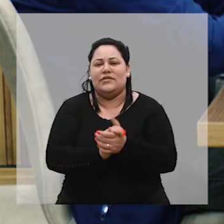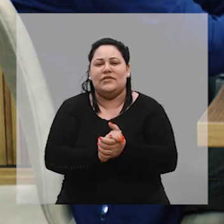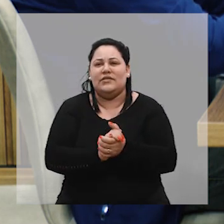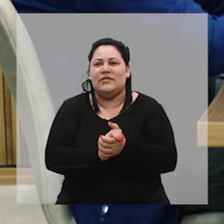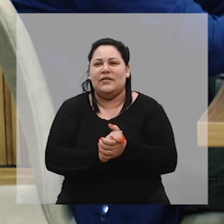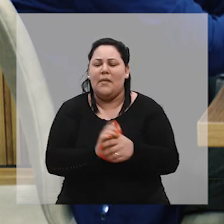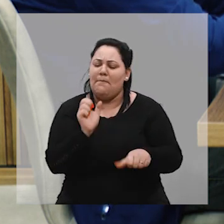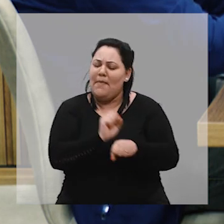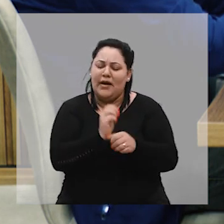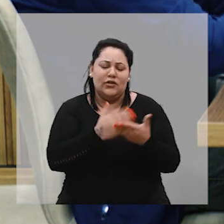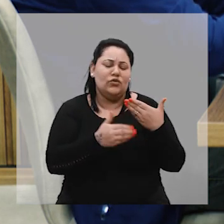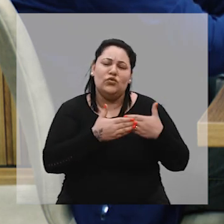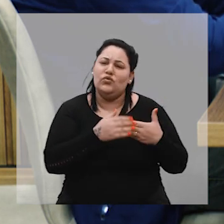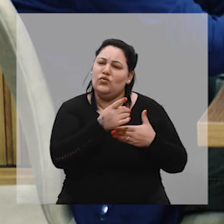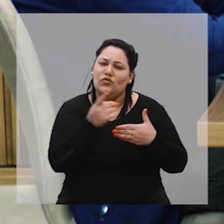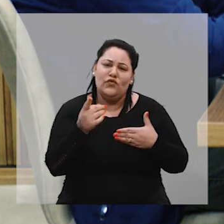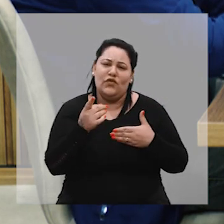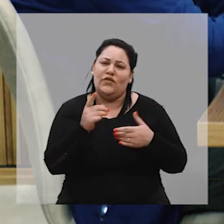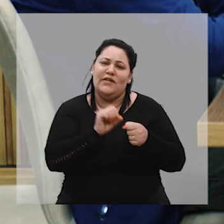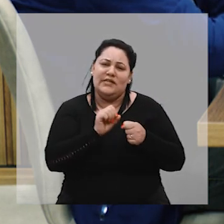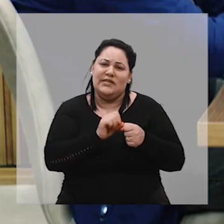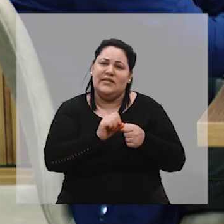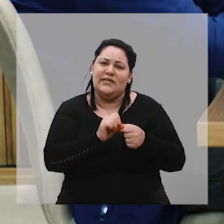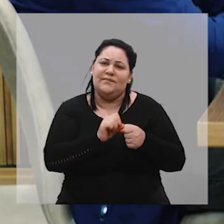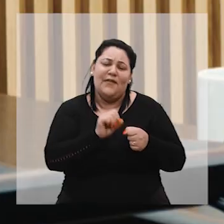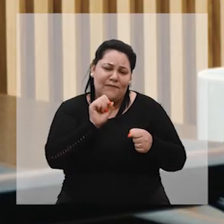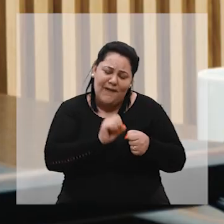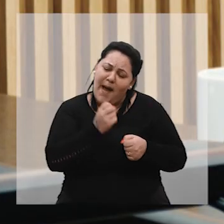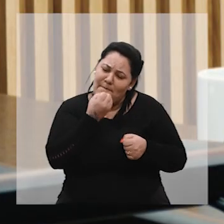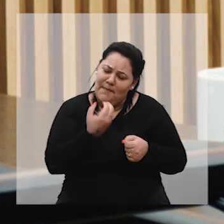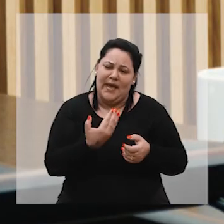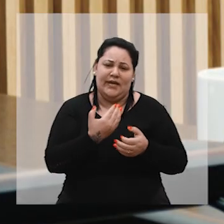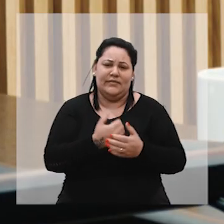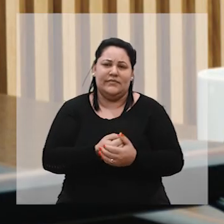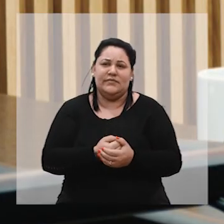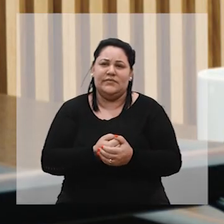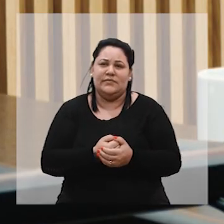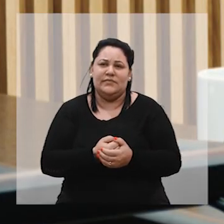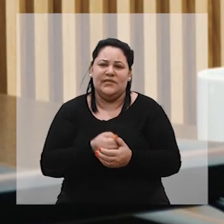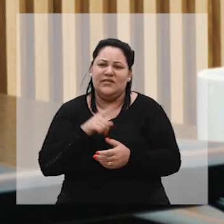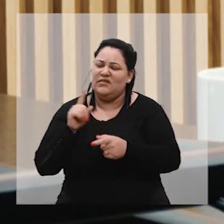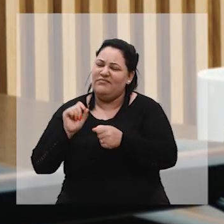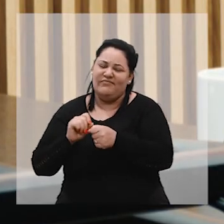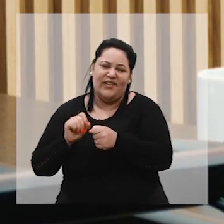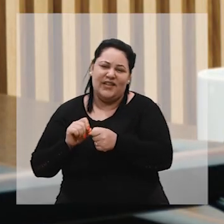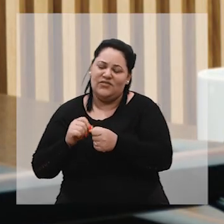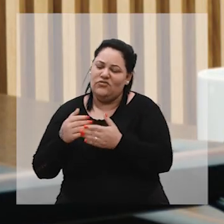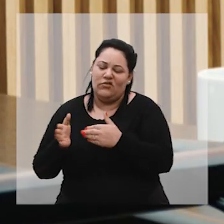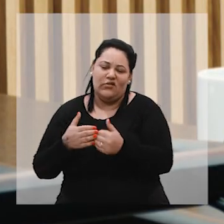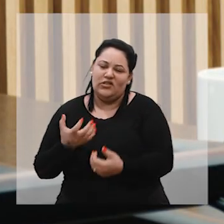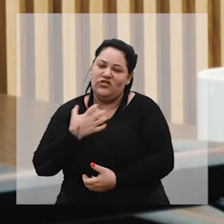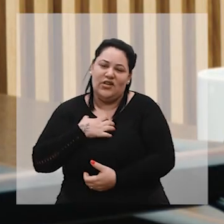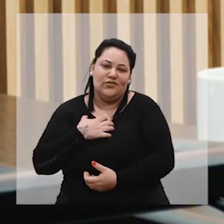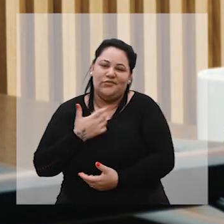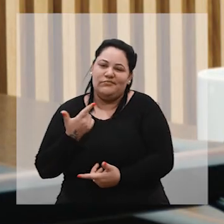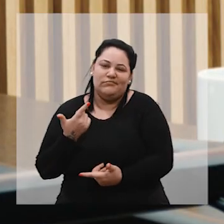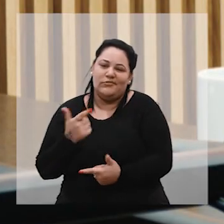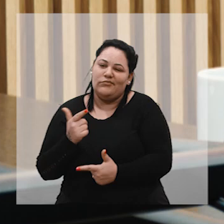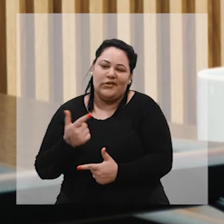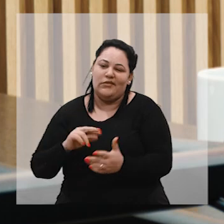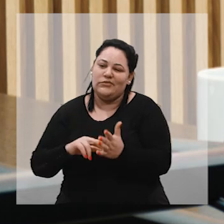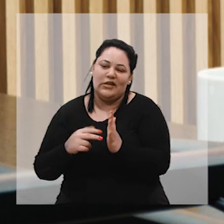assim, cara, tudo que tu for fazer, faça valer a pena. Porque se não faz valer a pena, não tem sentido